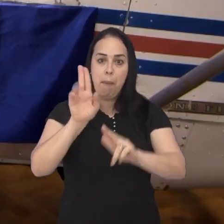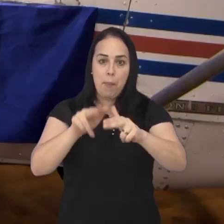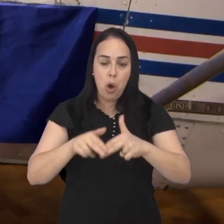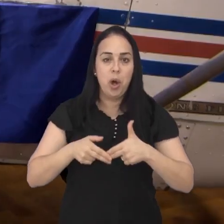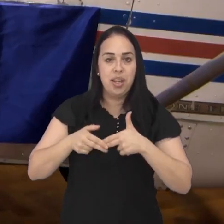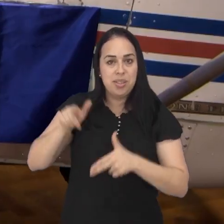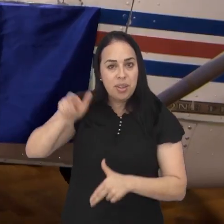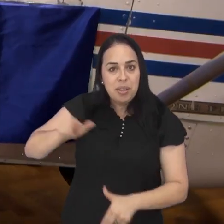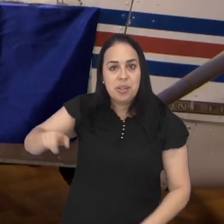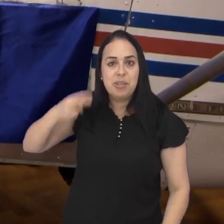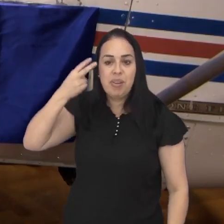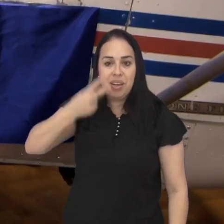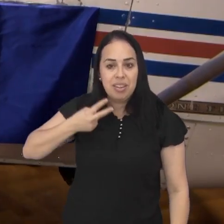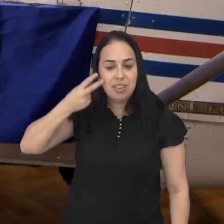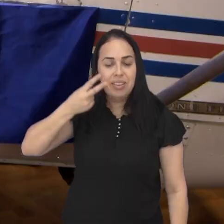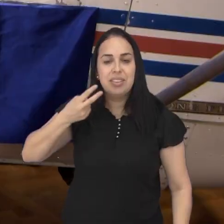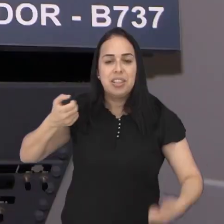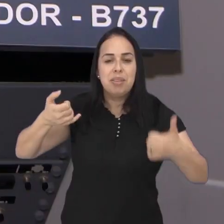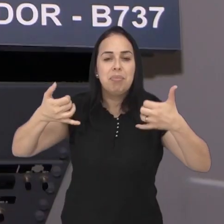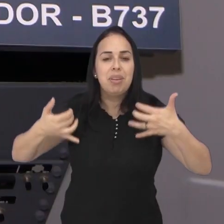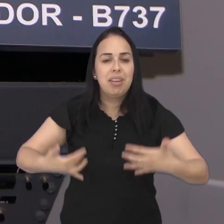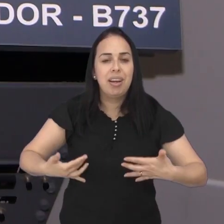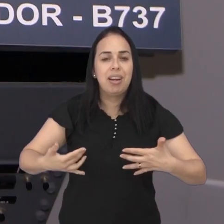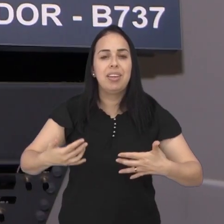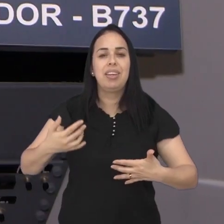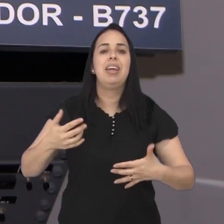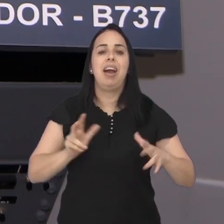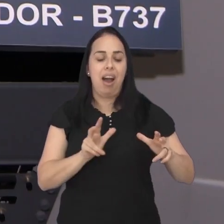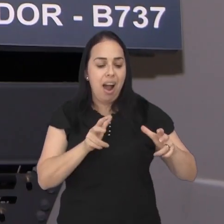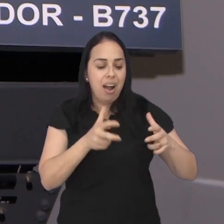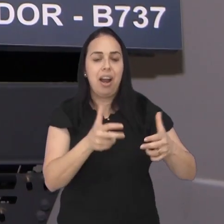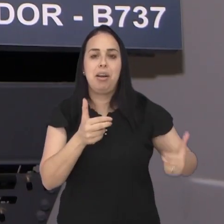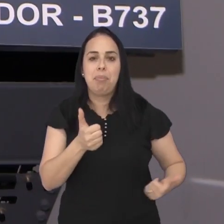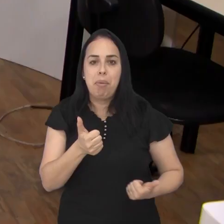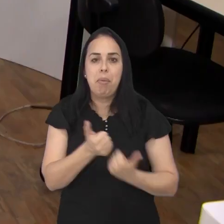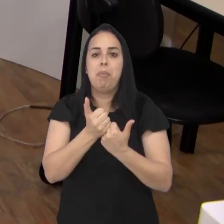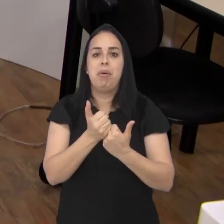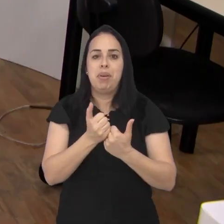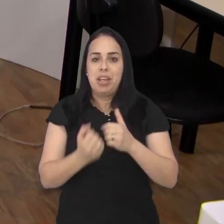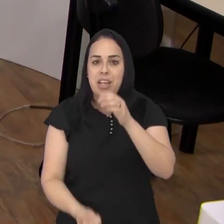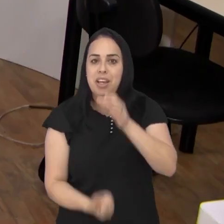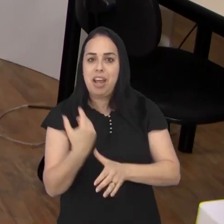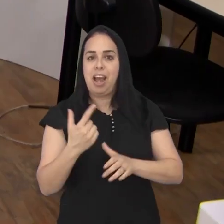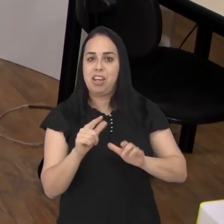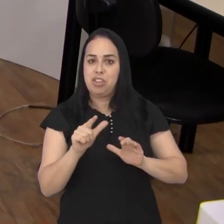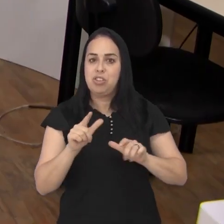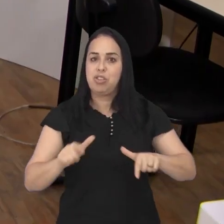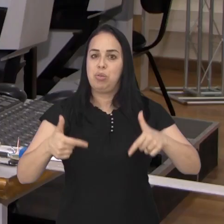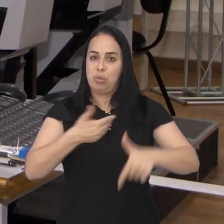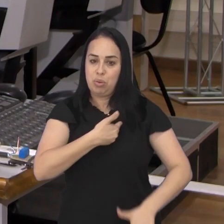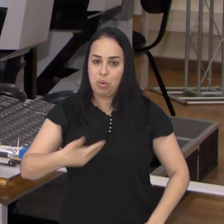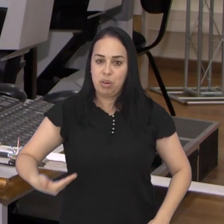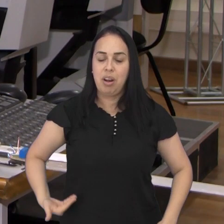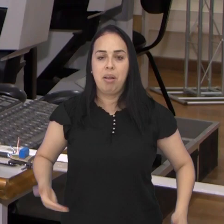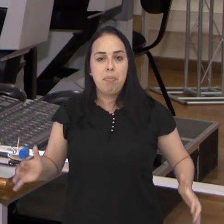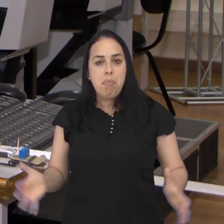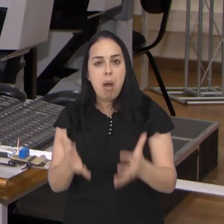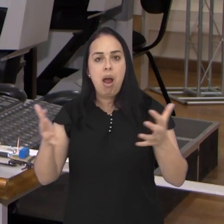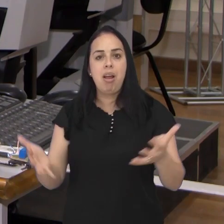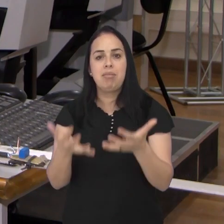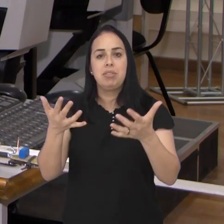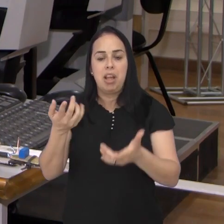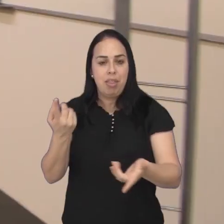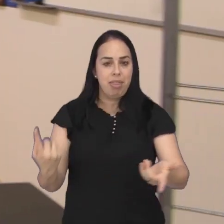expansão. Por isso, os parlamentares reforçam a importância da Câmara Municipal criar políticas públicas para ajudar